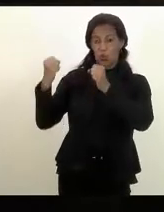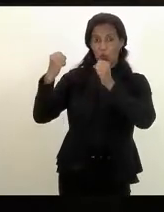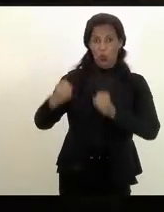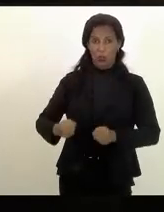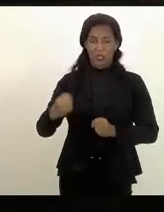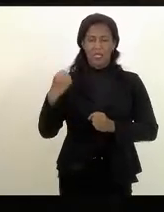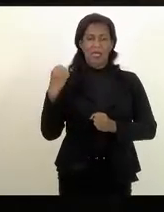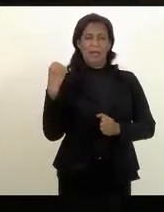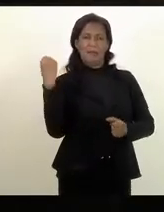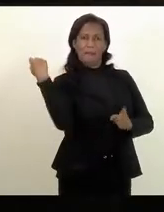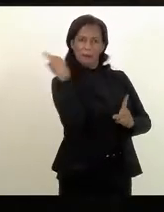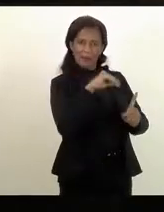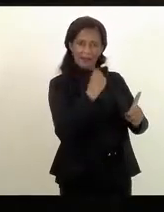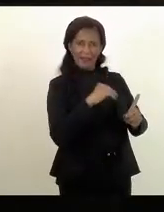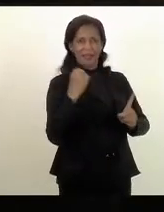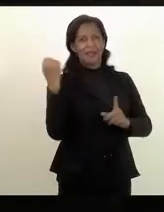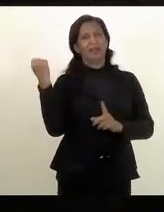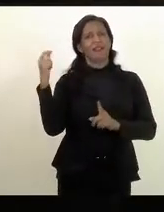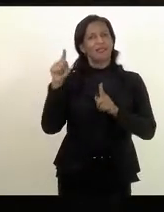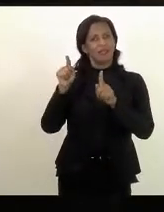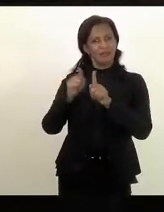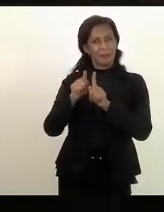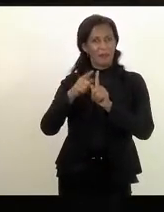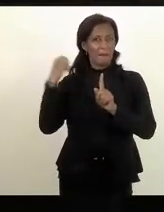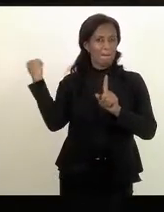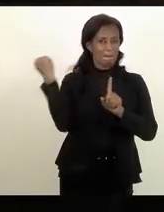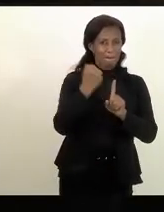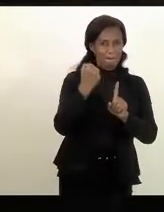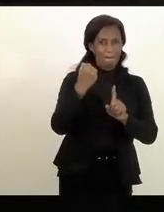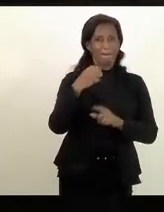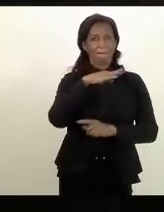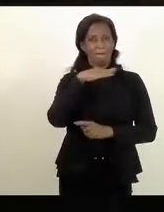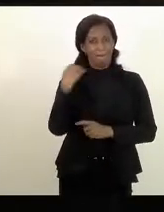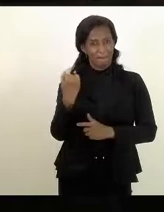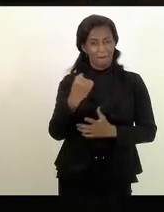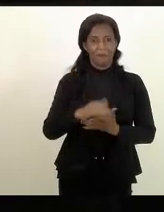bater para matar se justificam atrás